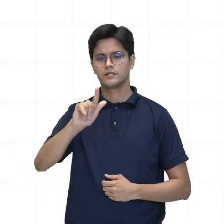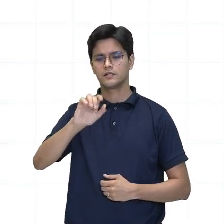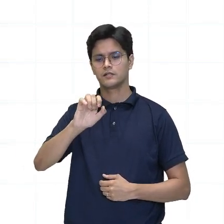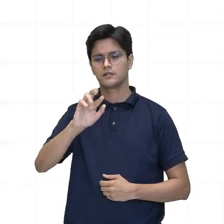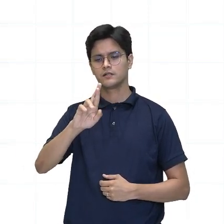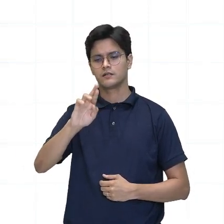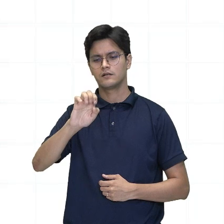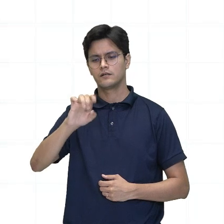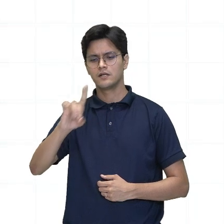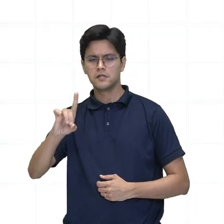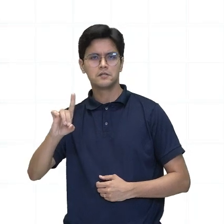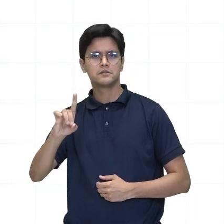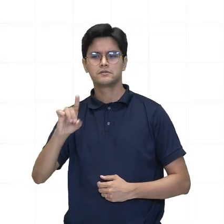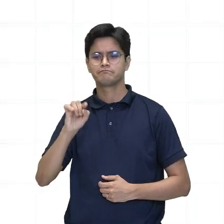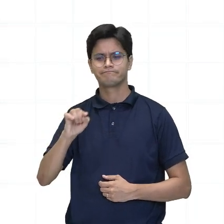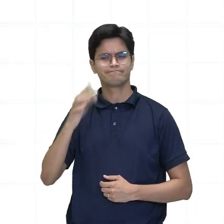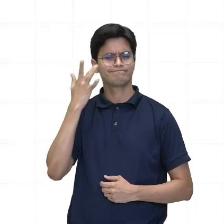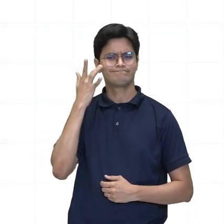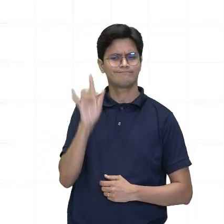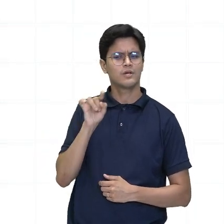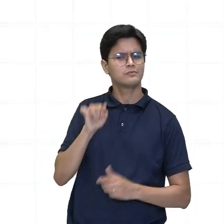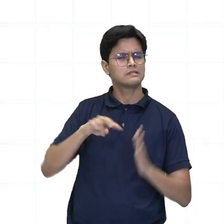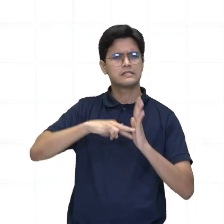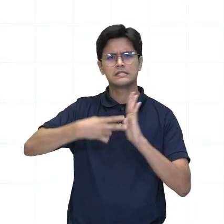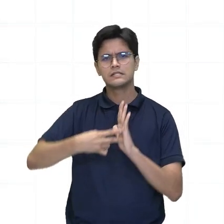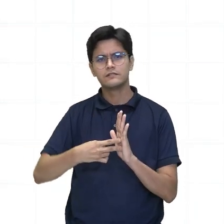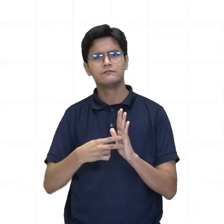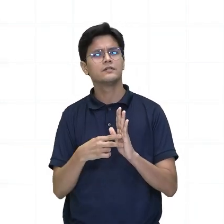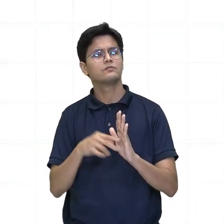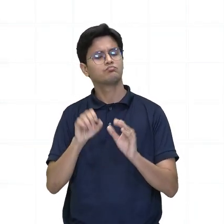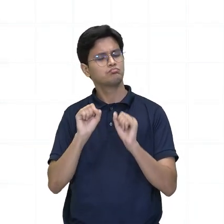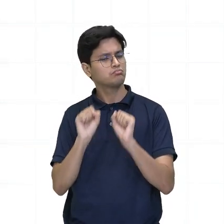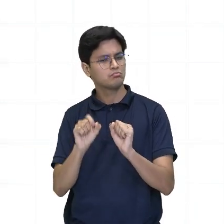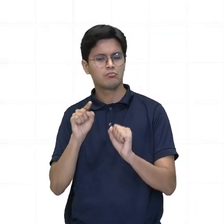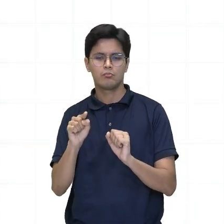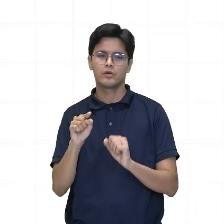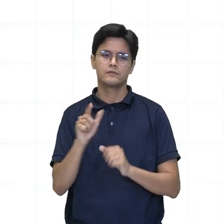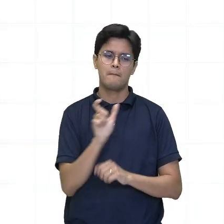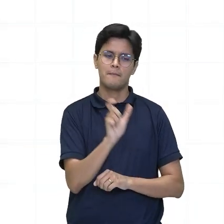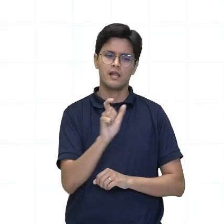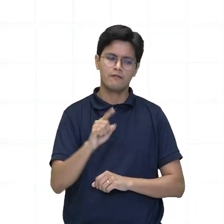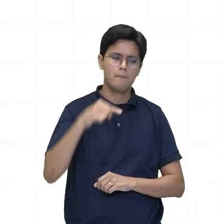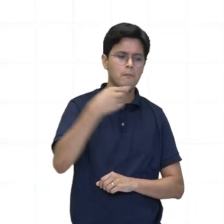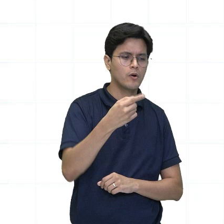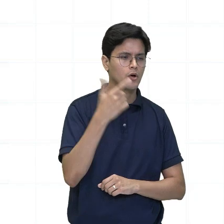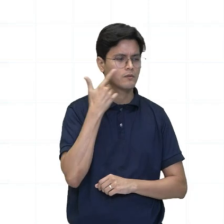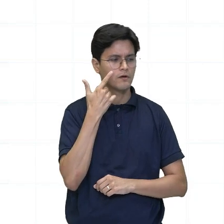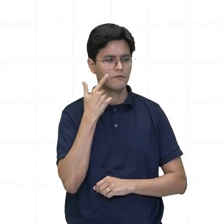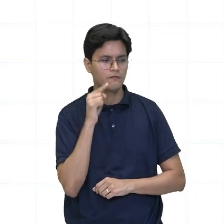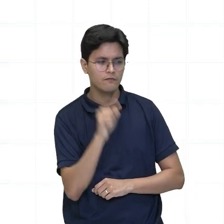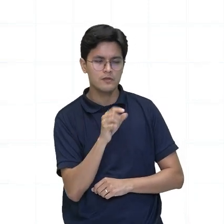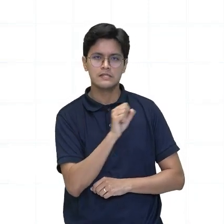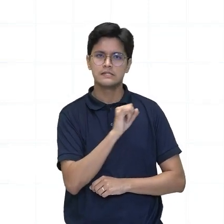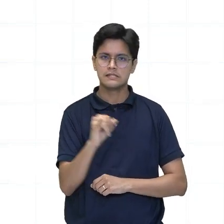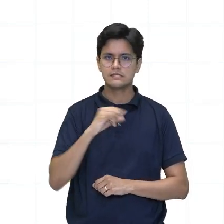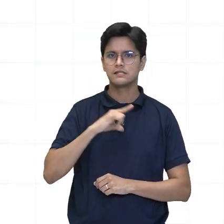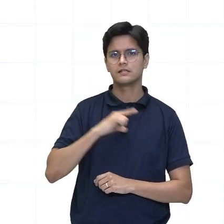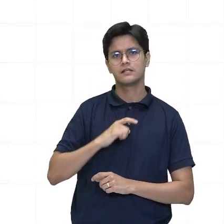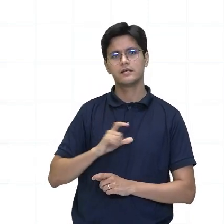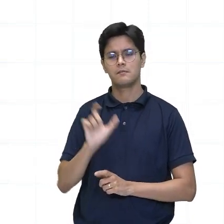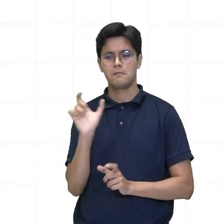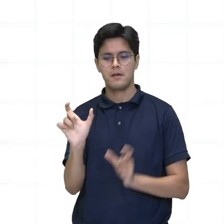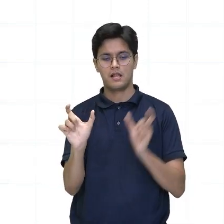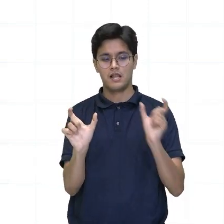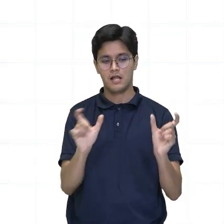a palavra, tenta usar o que você sabe. Então, negative é palavra cognata, interactions